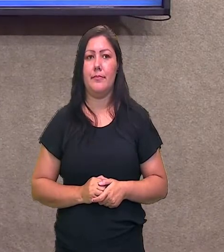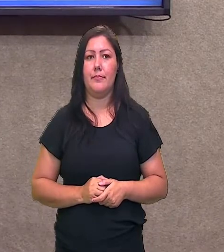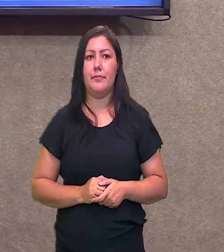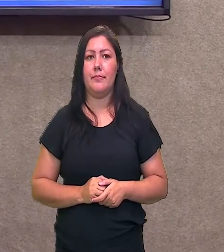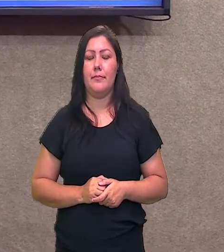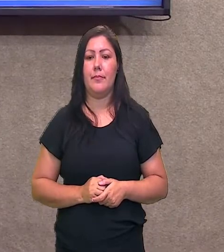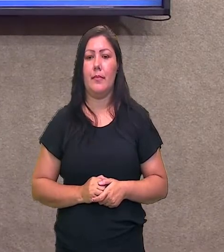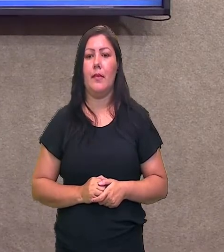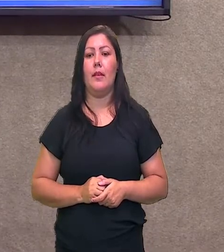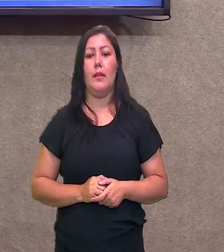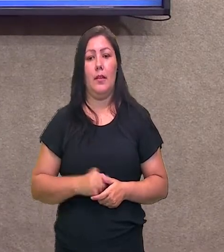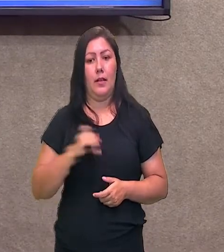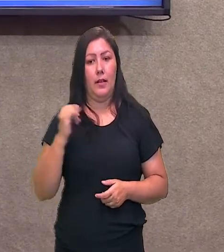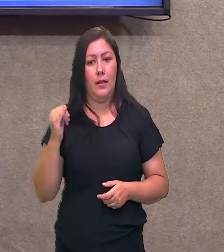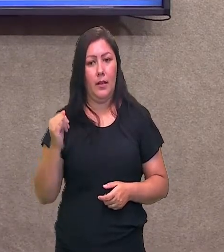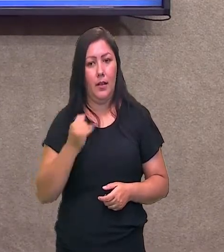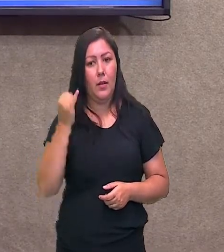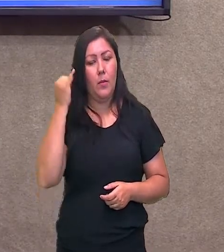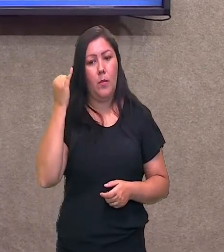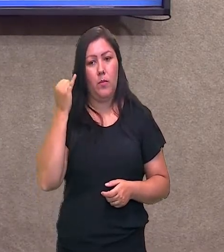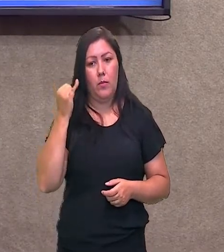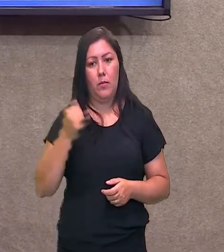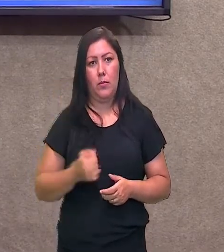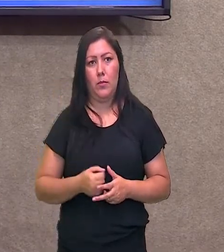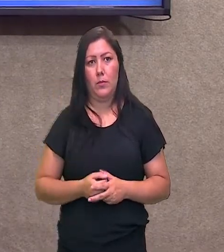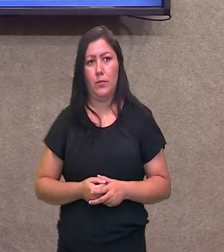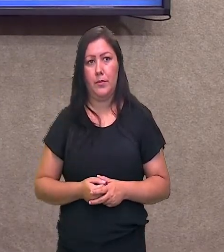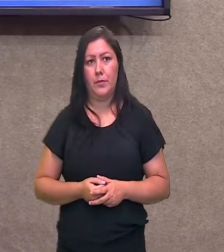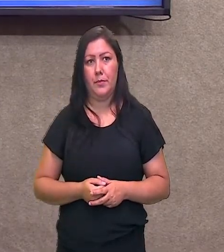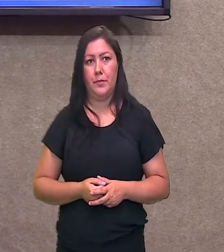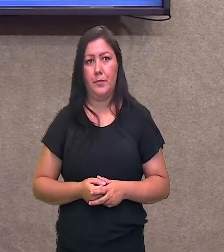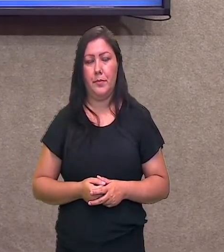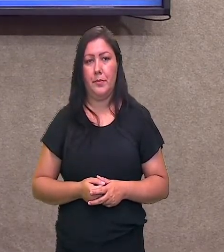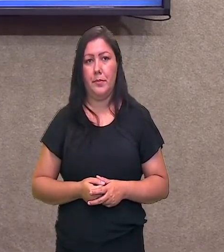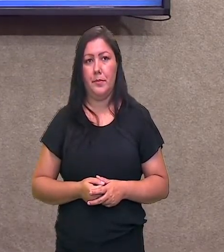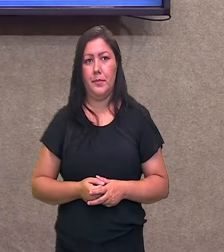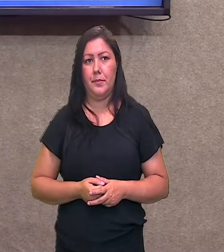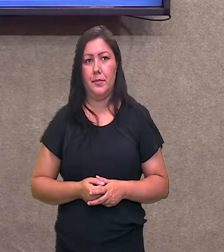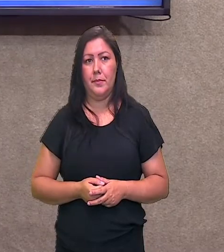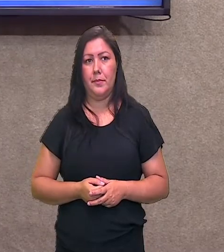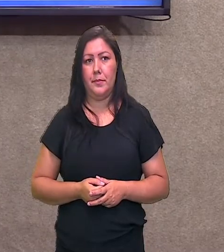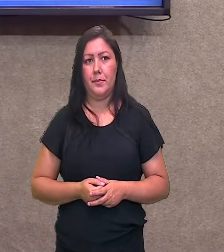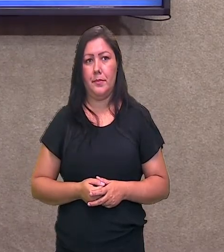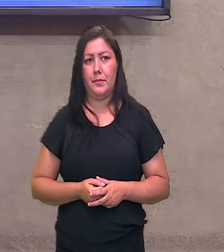um braço armado dessas organizações.